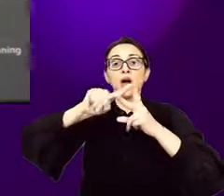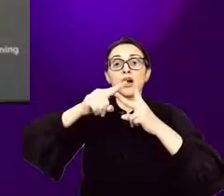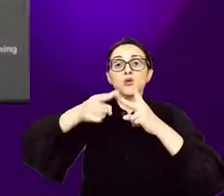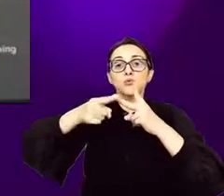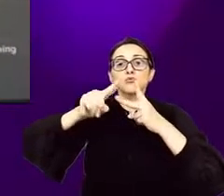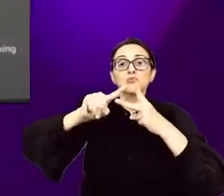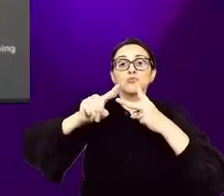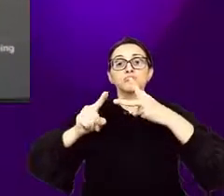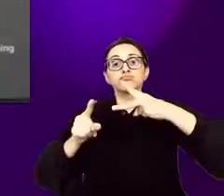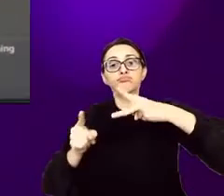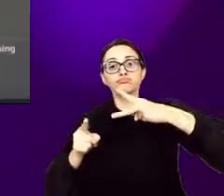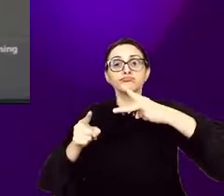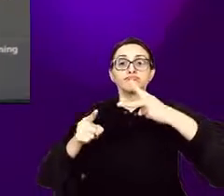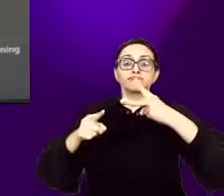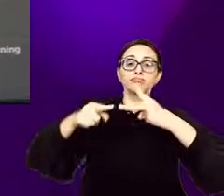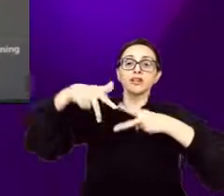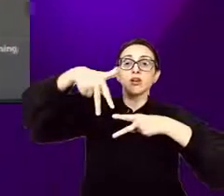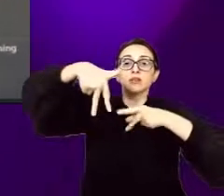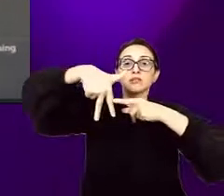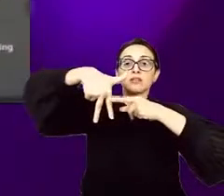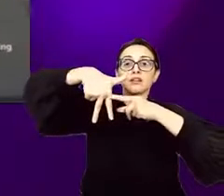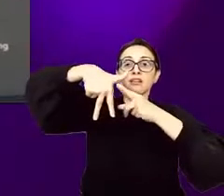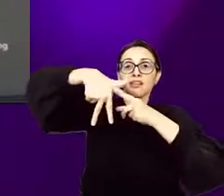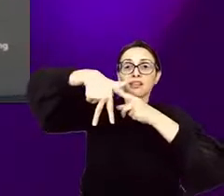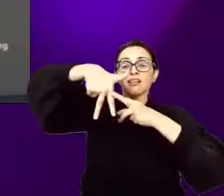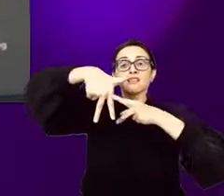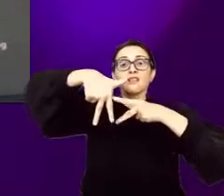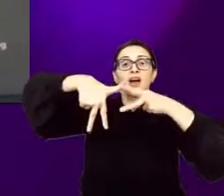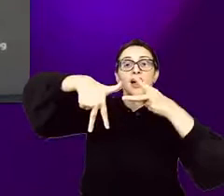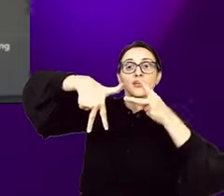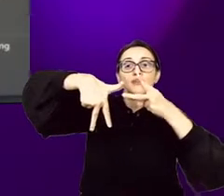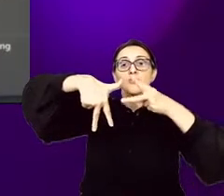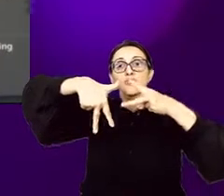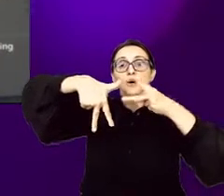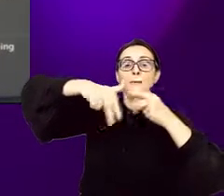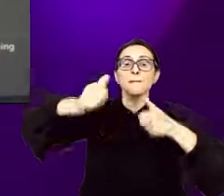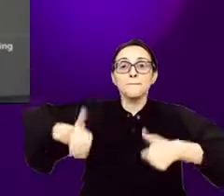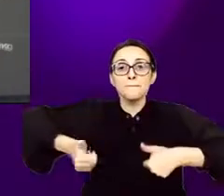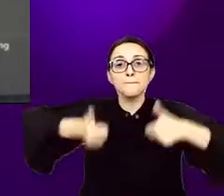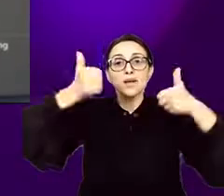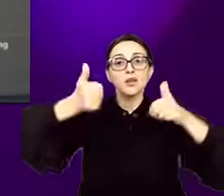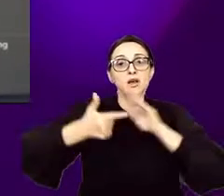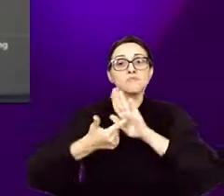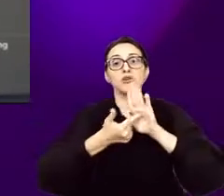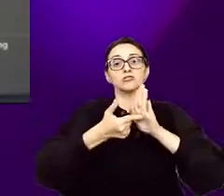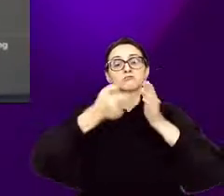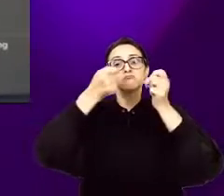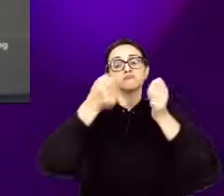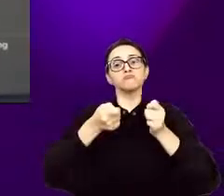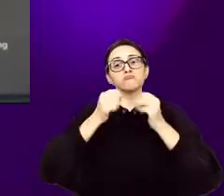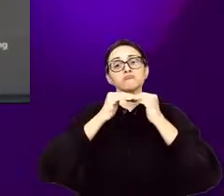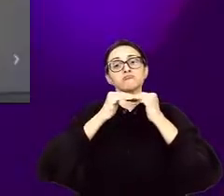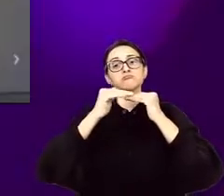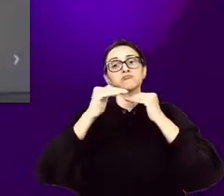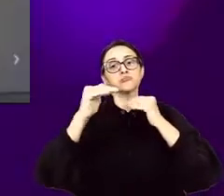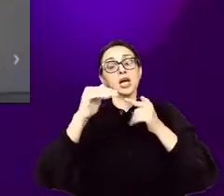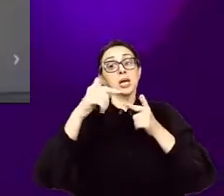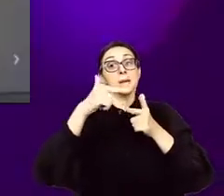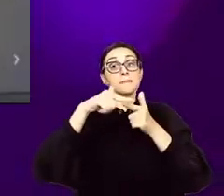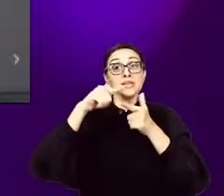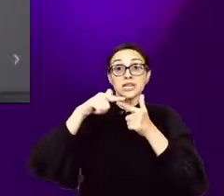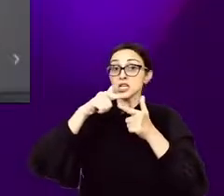acetábulo para poder ver o que eu consigo melhorar, né, na posição, deixando mais estável e com menor risco de ter